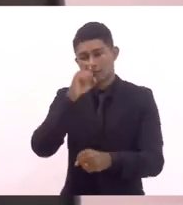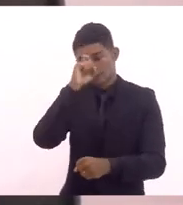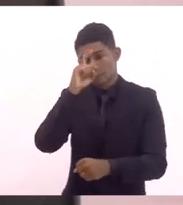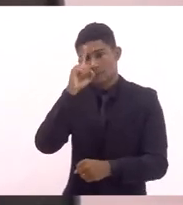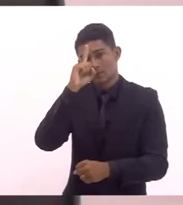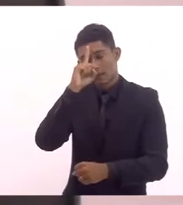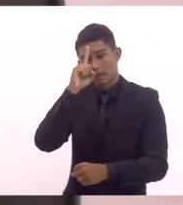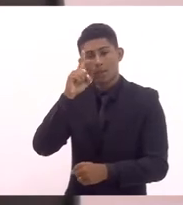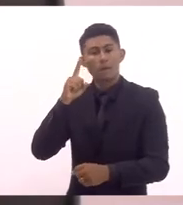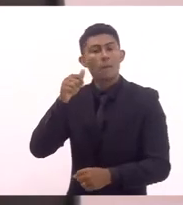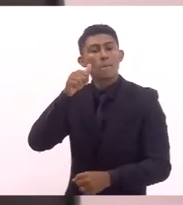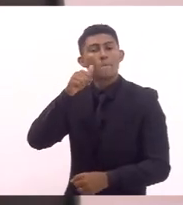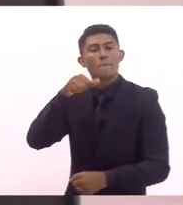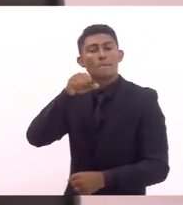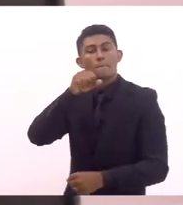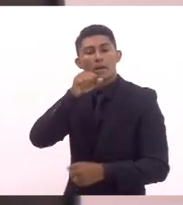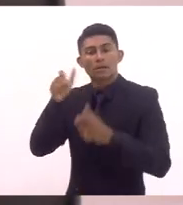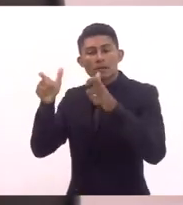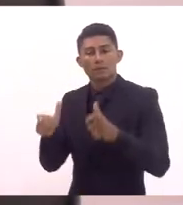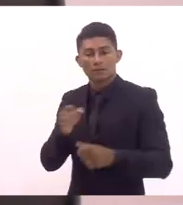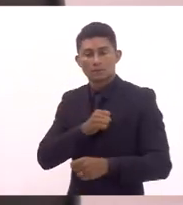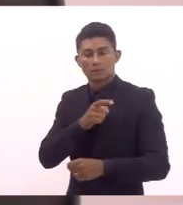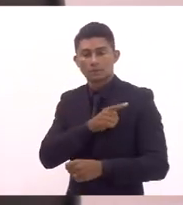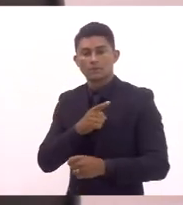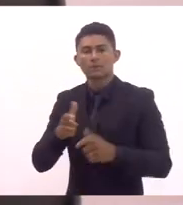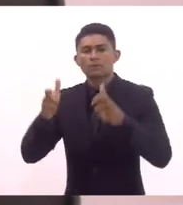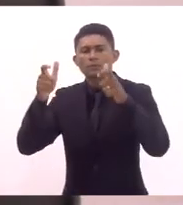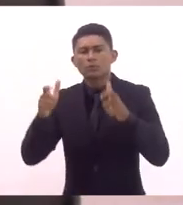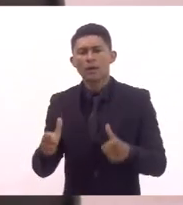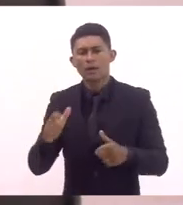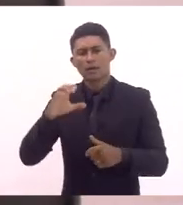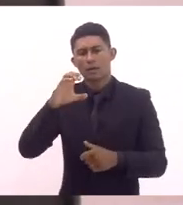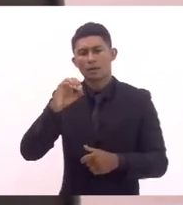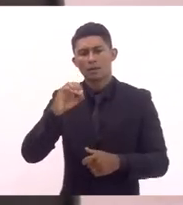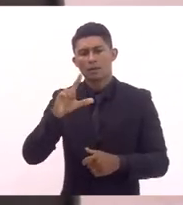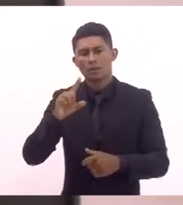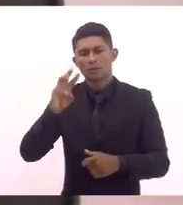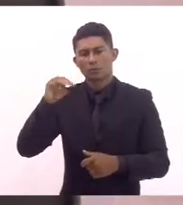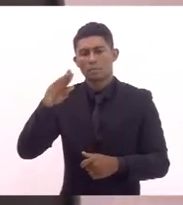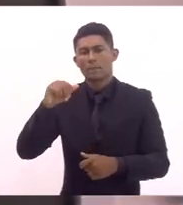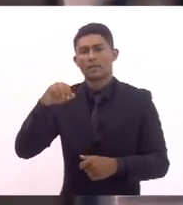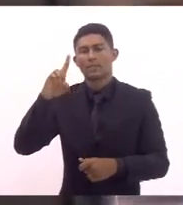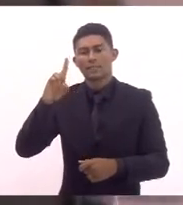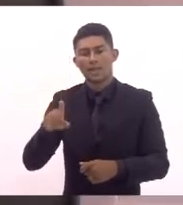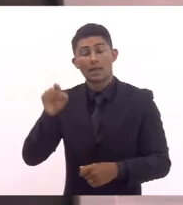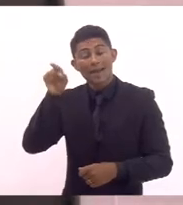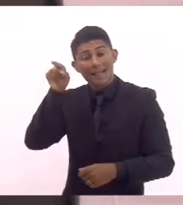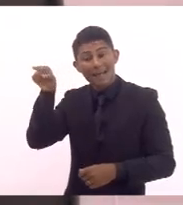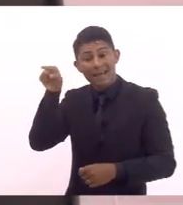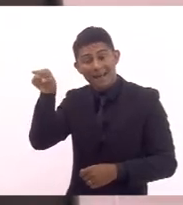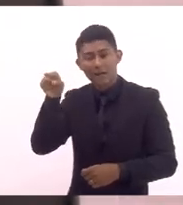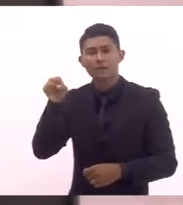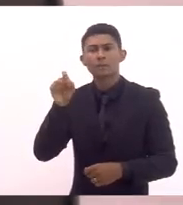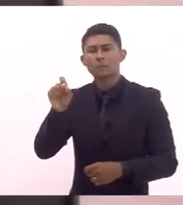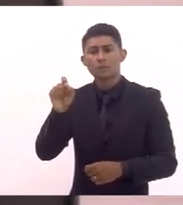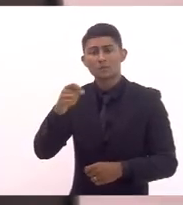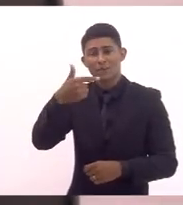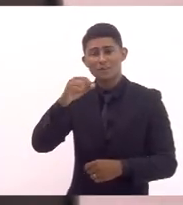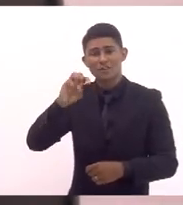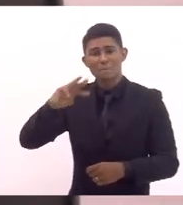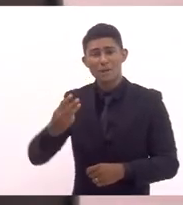em São Gonçalo Hospital Colubande Lá em lá em Colubandê as mais de 20 milhões estão